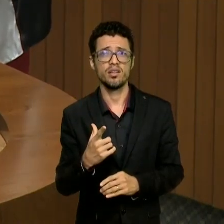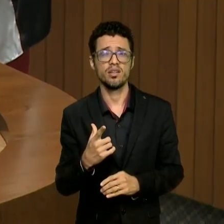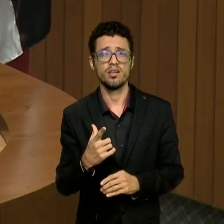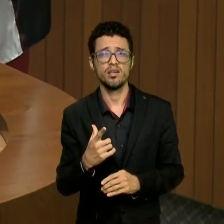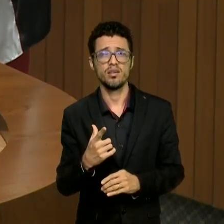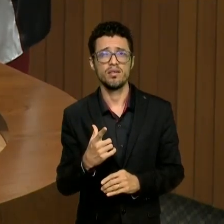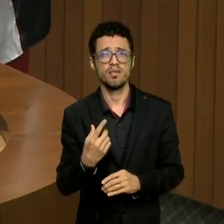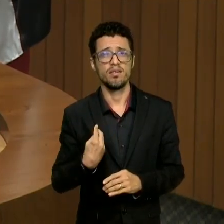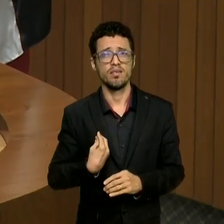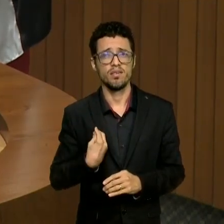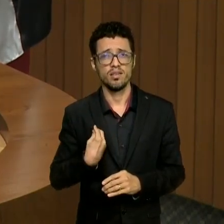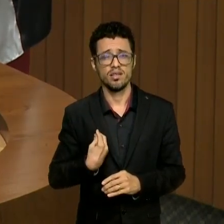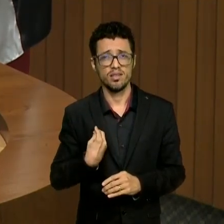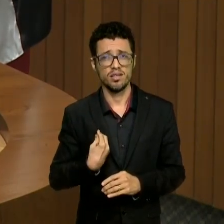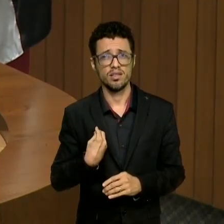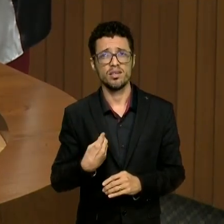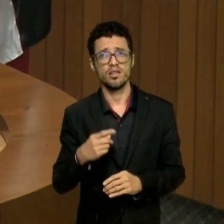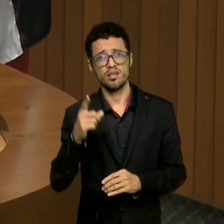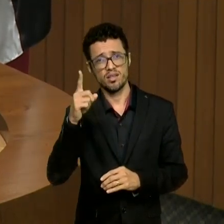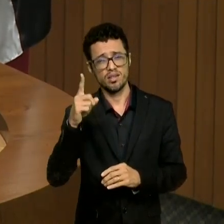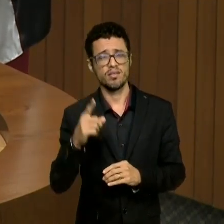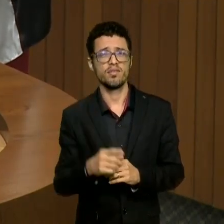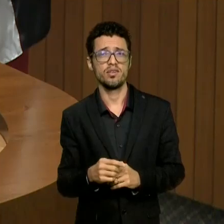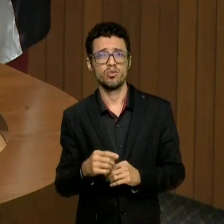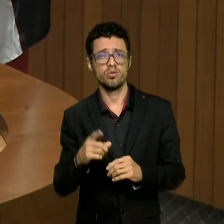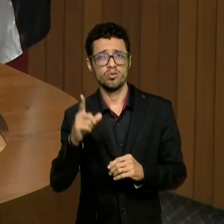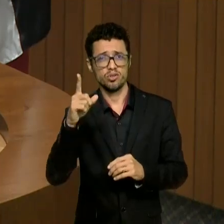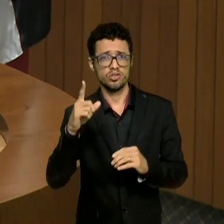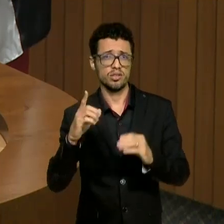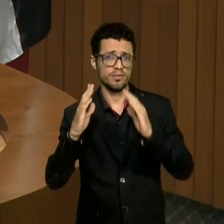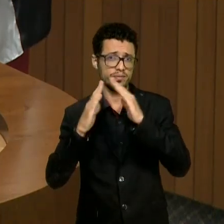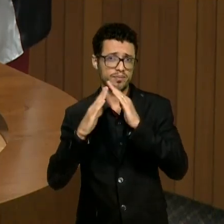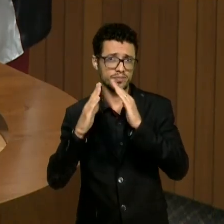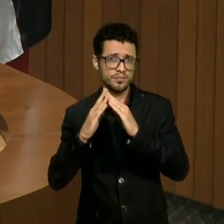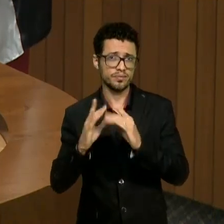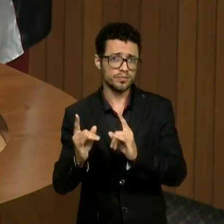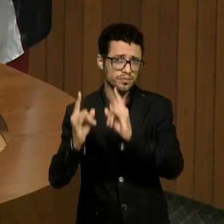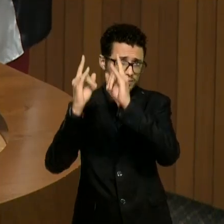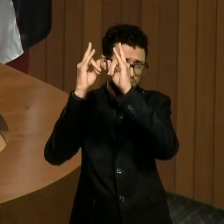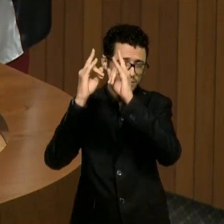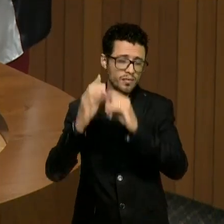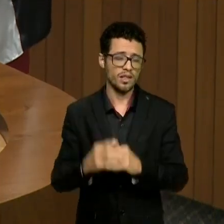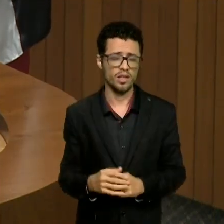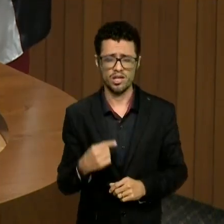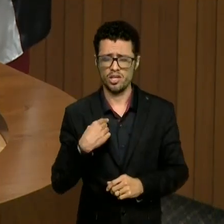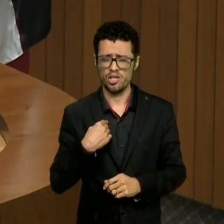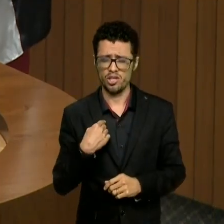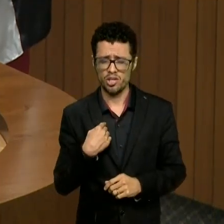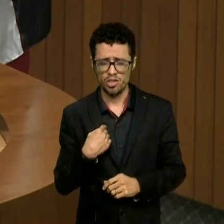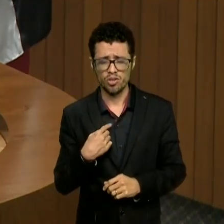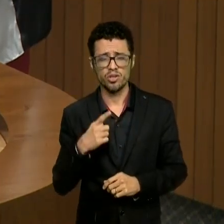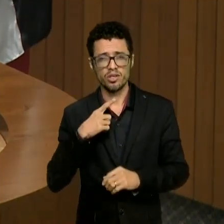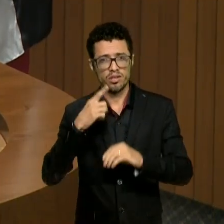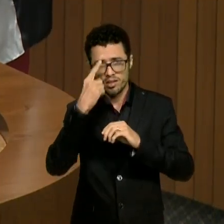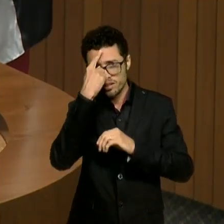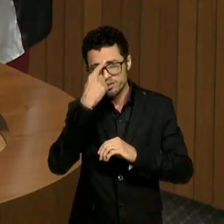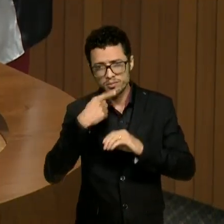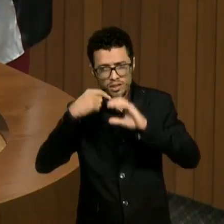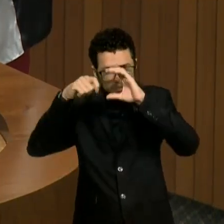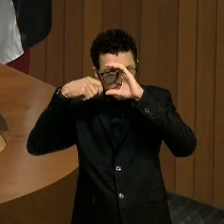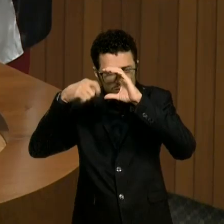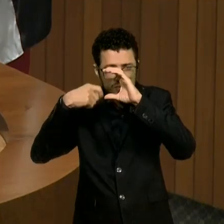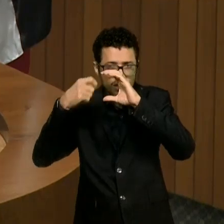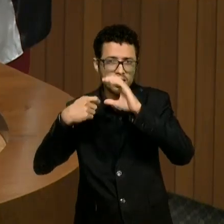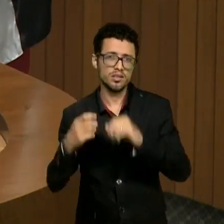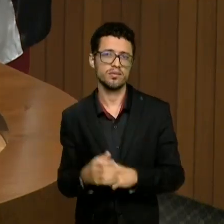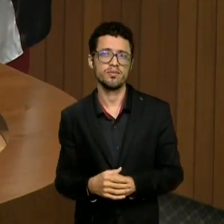todo respeito a Vossa Excelência eu tenho, de verdade. Não tenho rancor no coração, só não me chame de covarde, porque covarde é quem